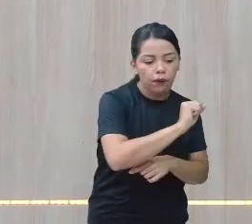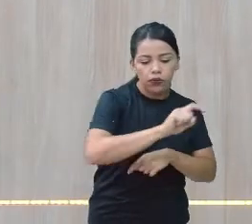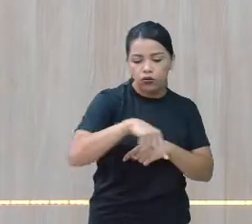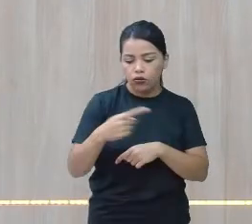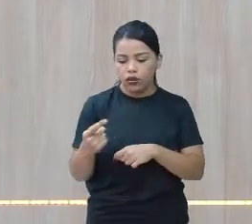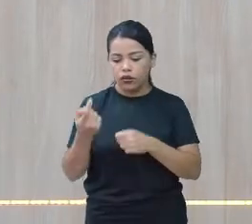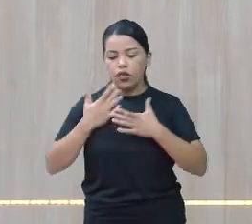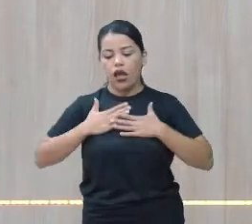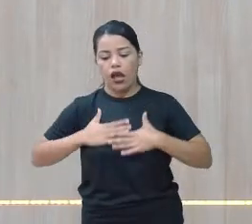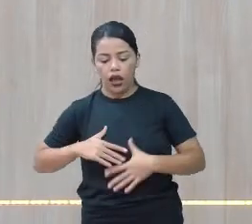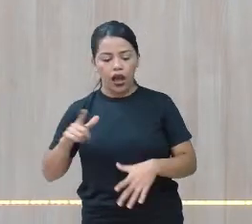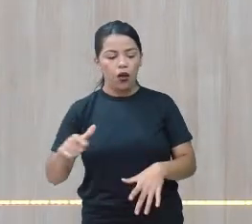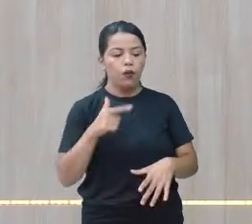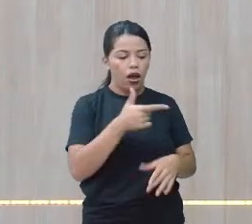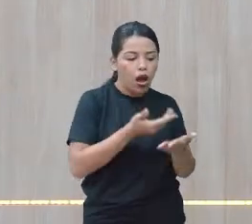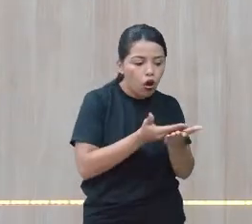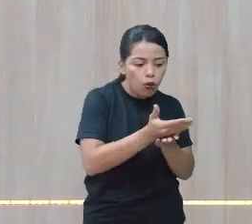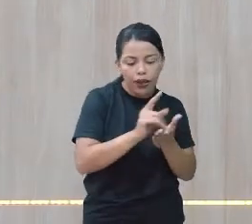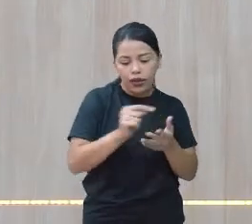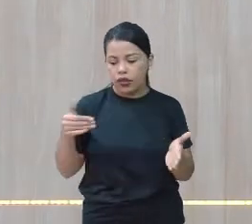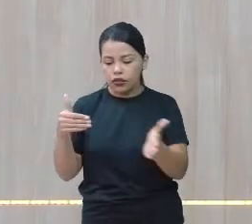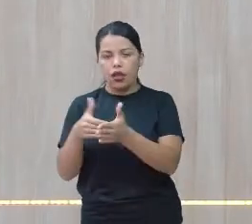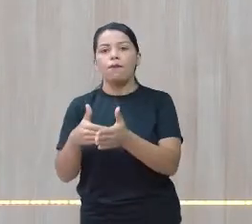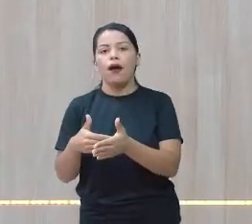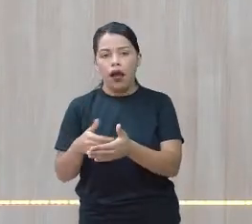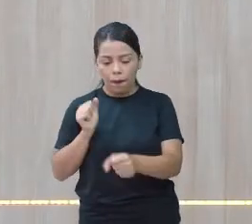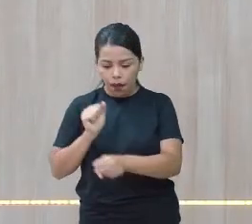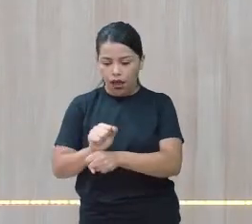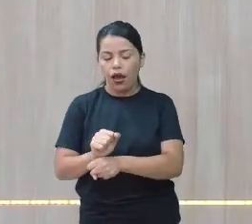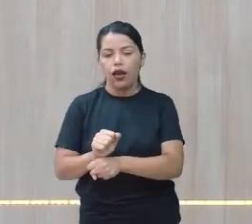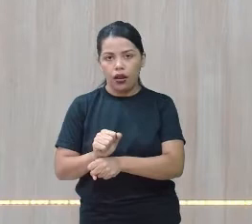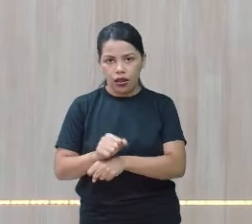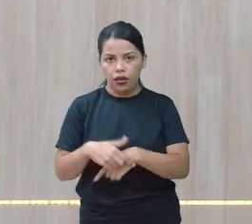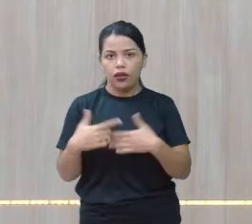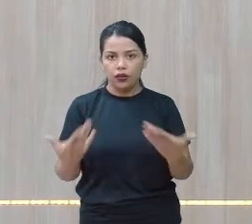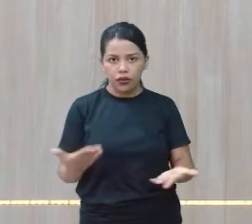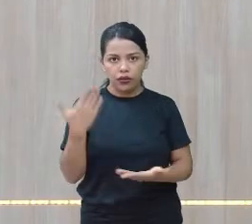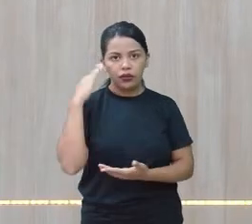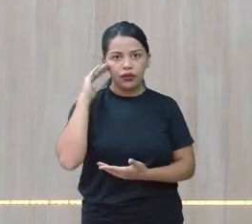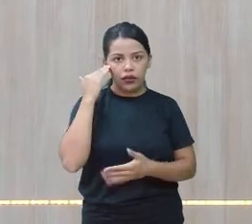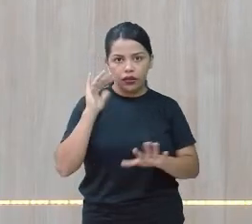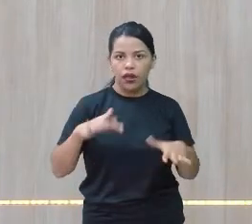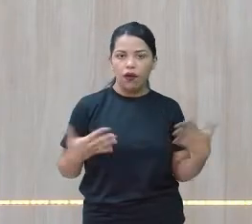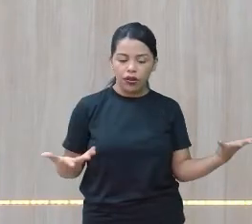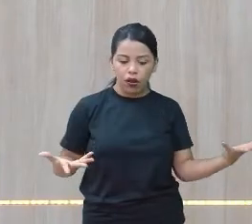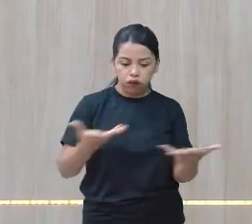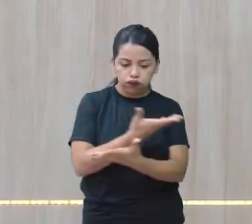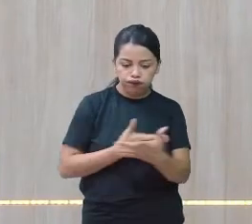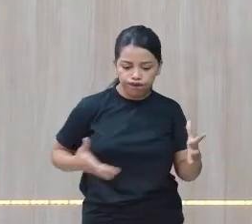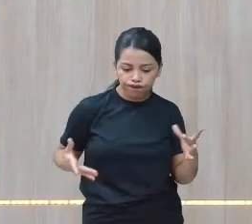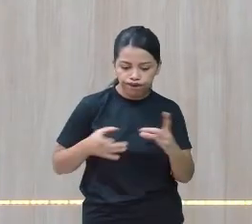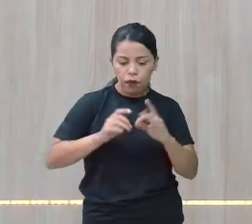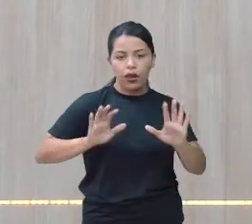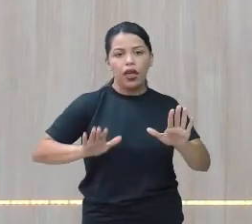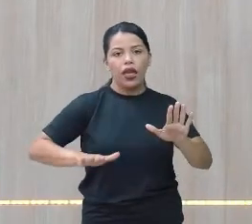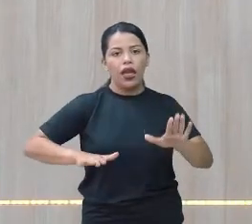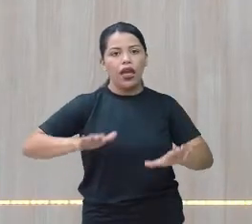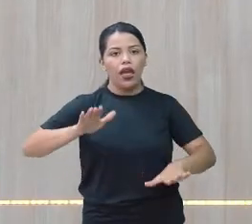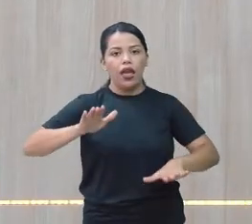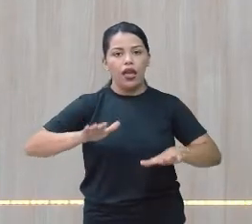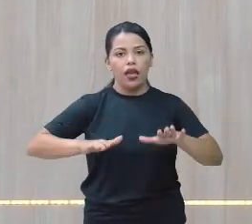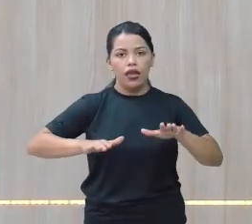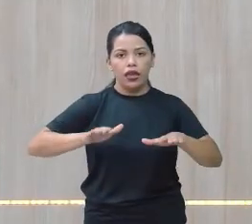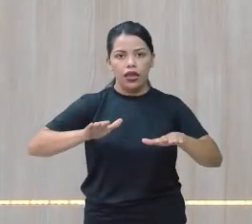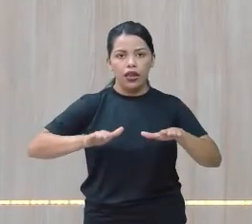um ativa, o outro desativa. Então, a questão aí, a grande importância é que o corpo chegue a um equilíbrio, a um